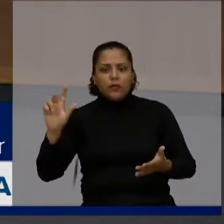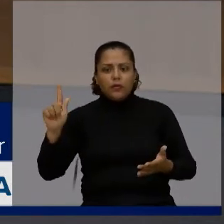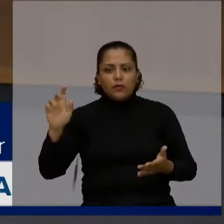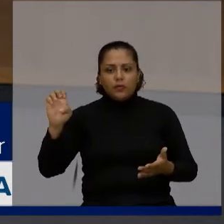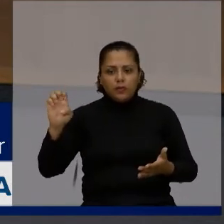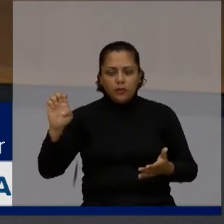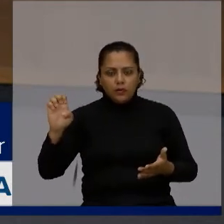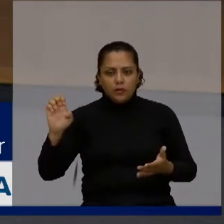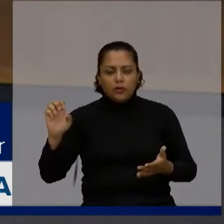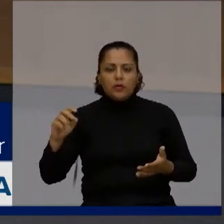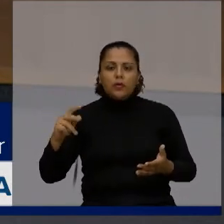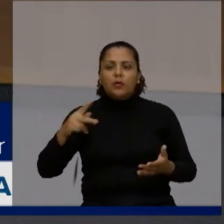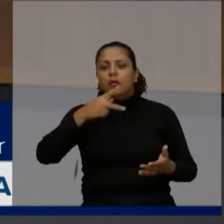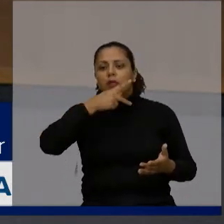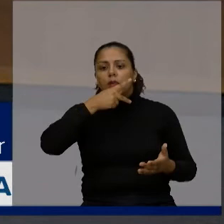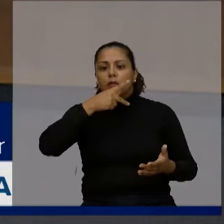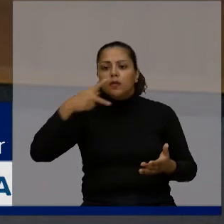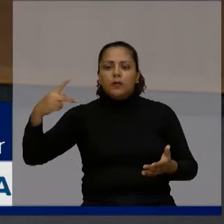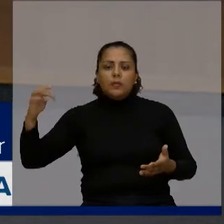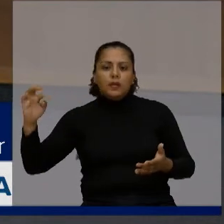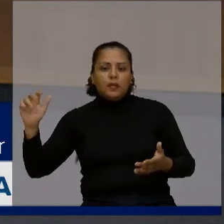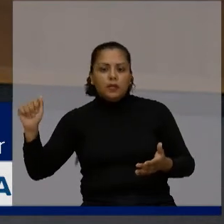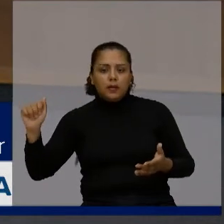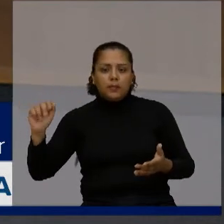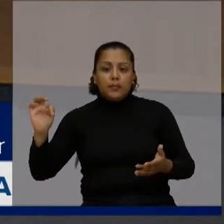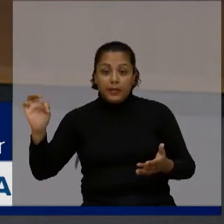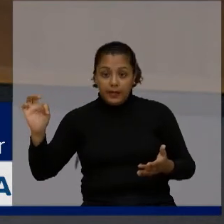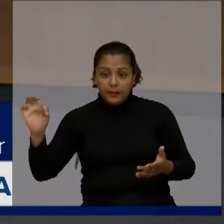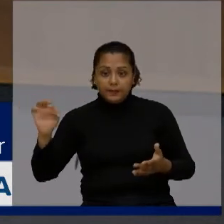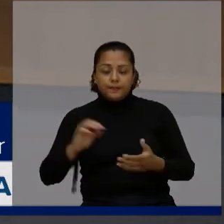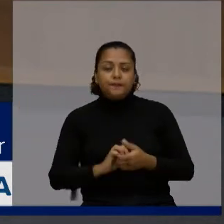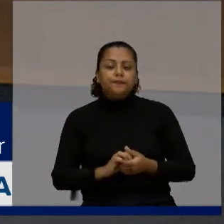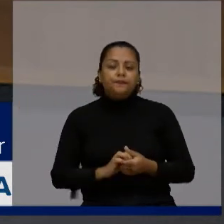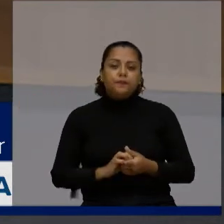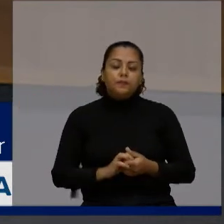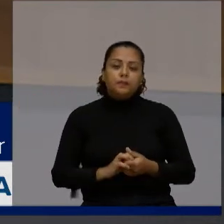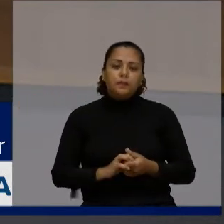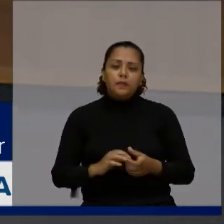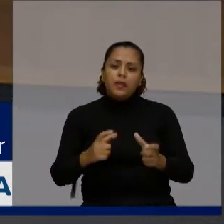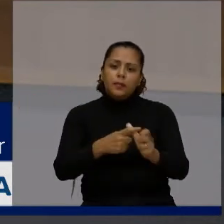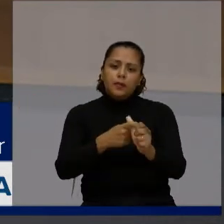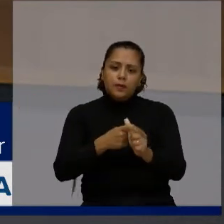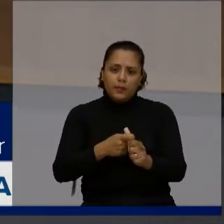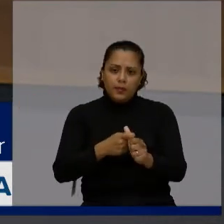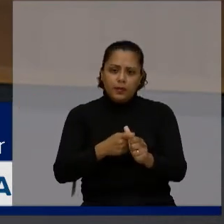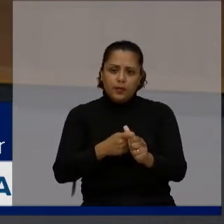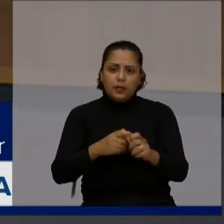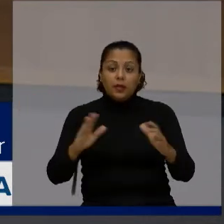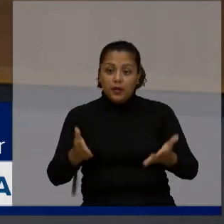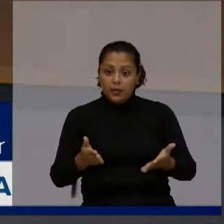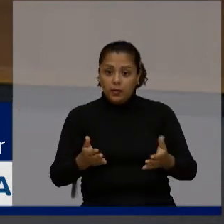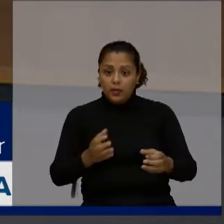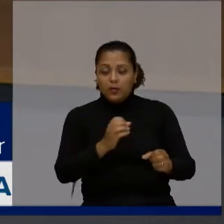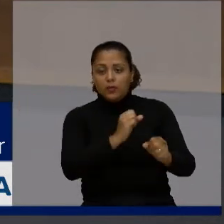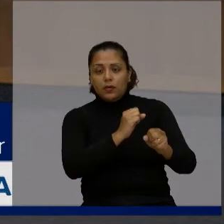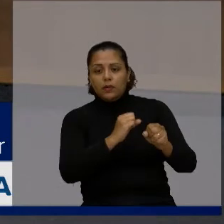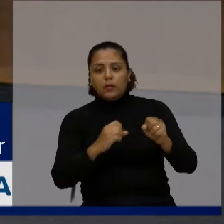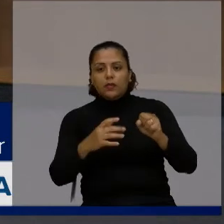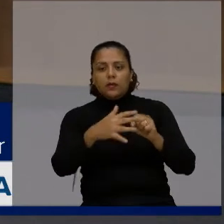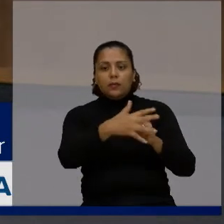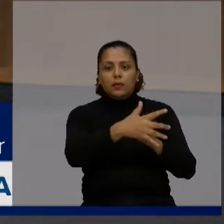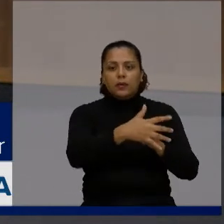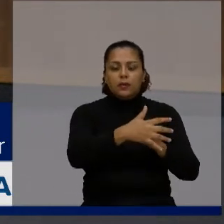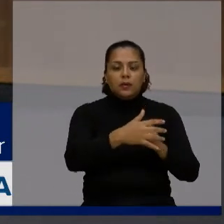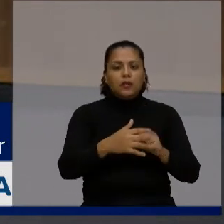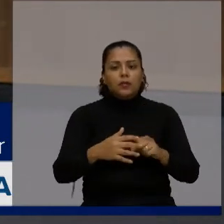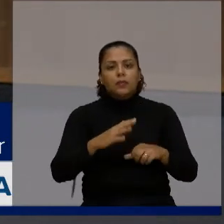o projeto para que seja suspenso, nesse período de pandemia,